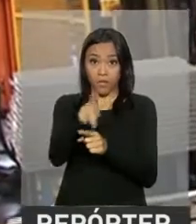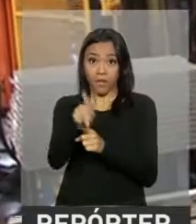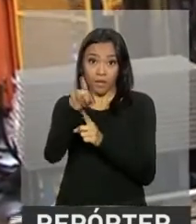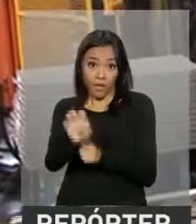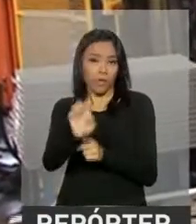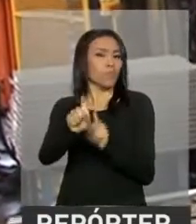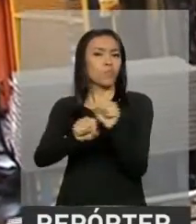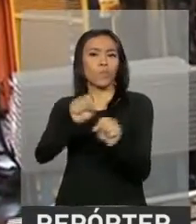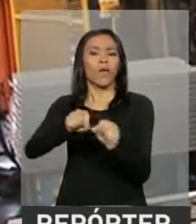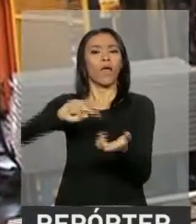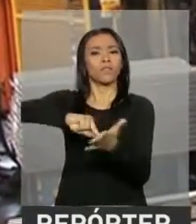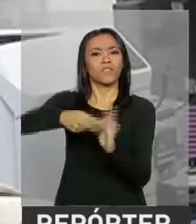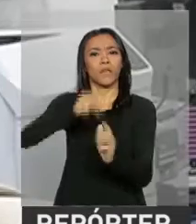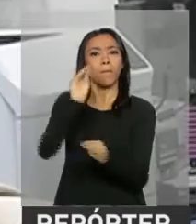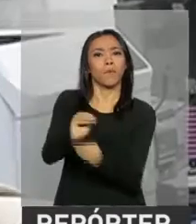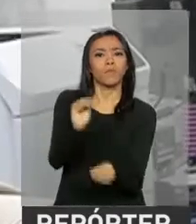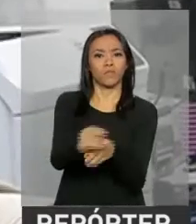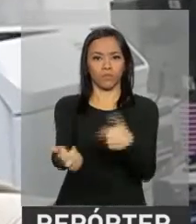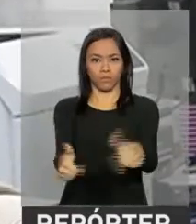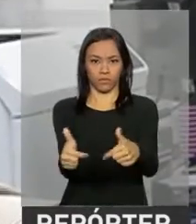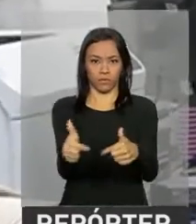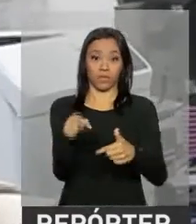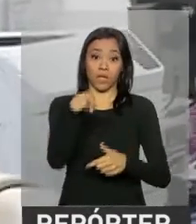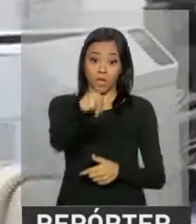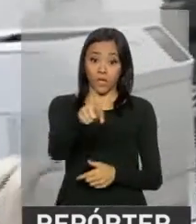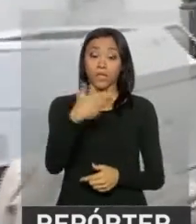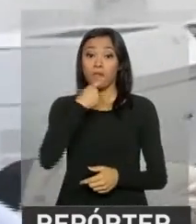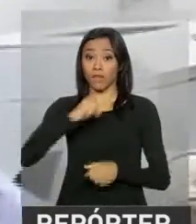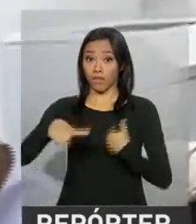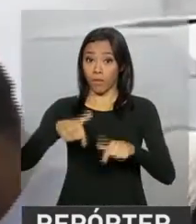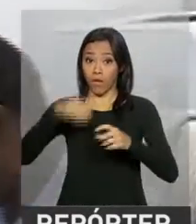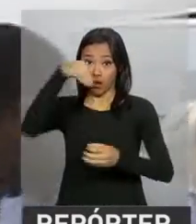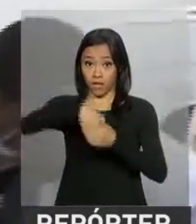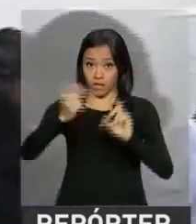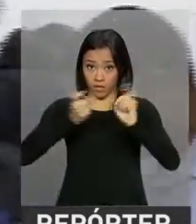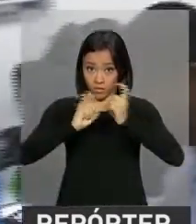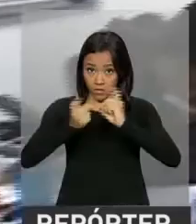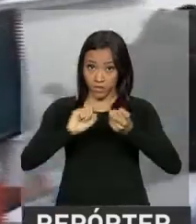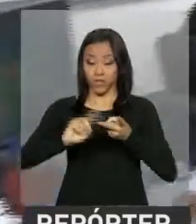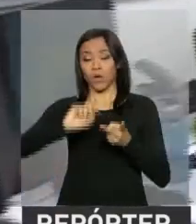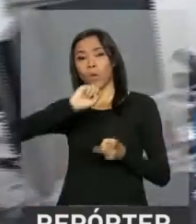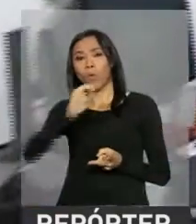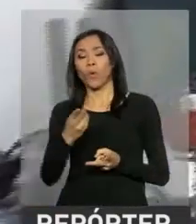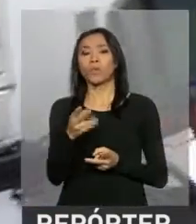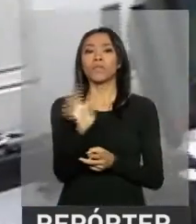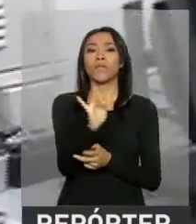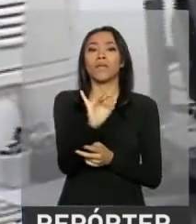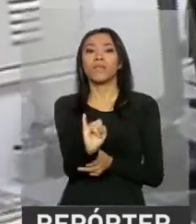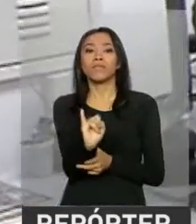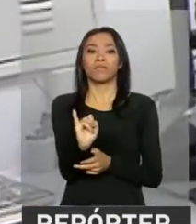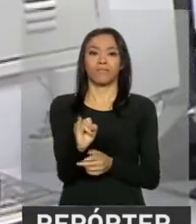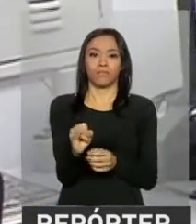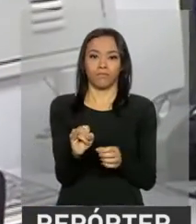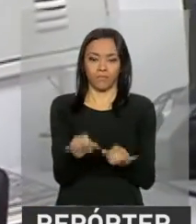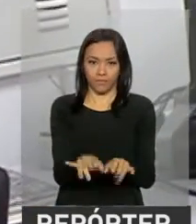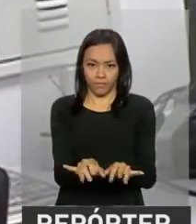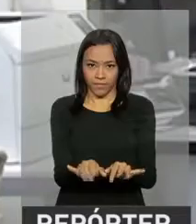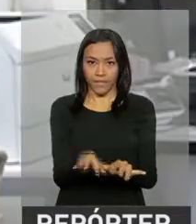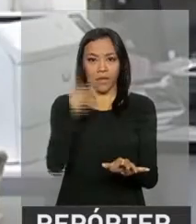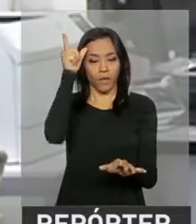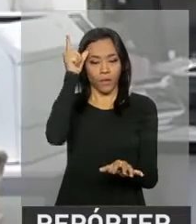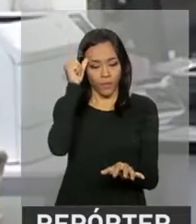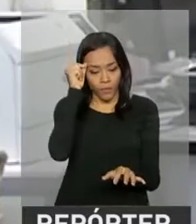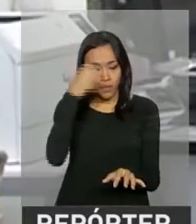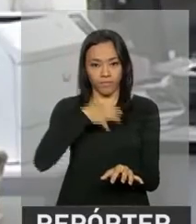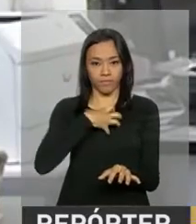quem trabalha em setores administrativos e de tecnologia da informação também está dormindo mais aliviado